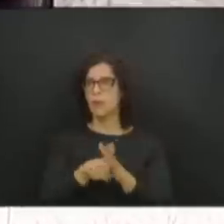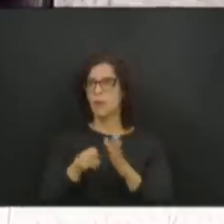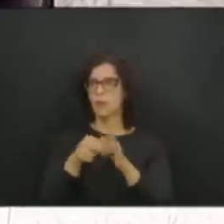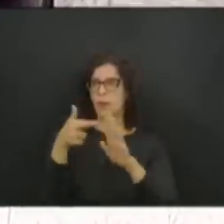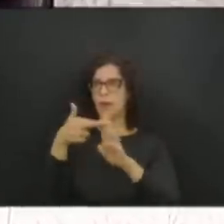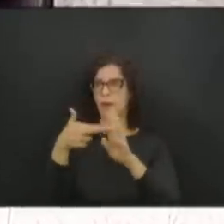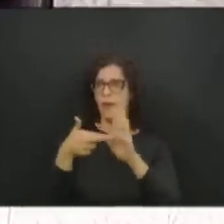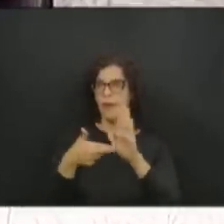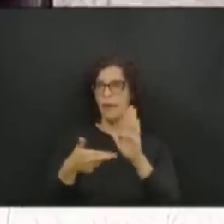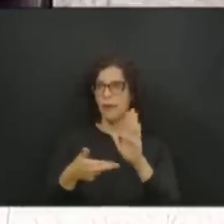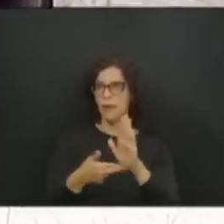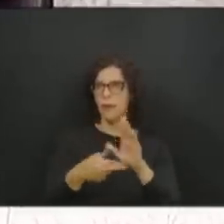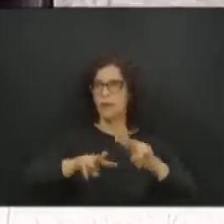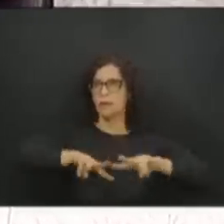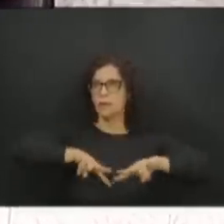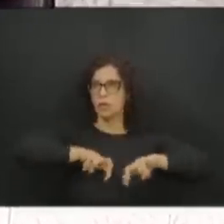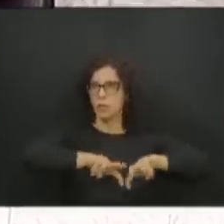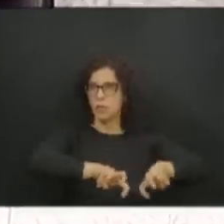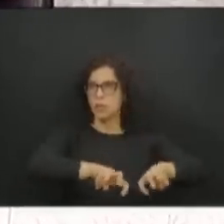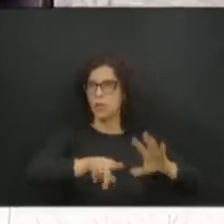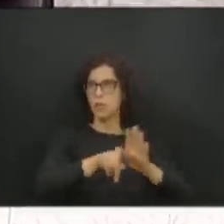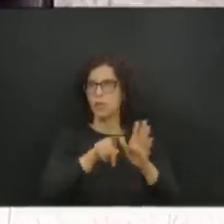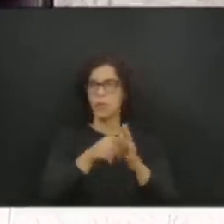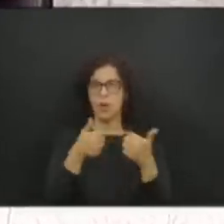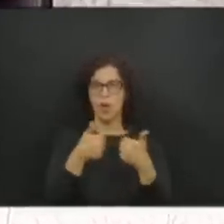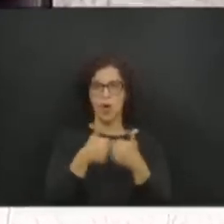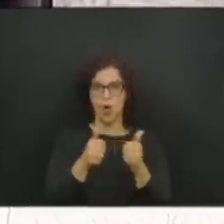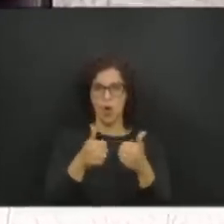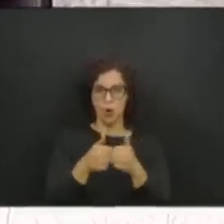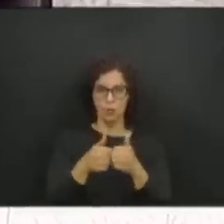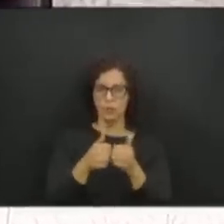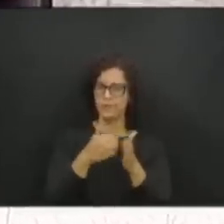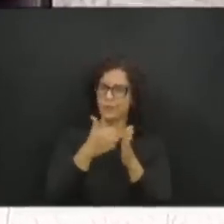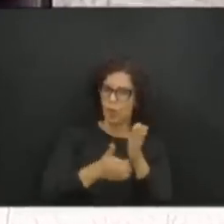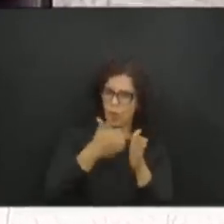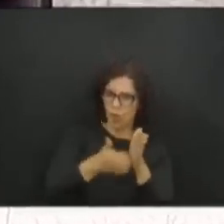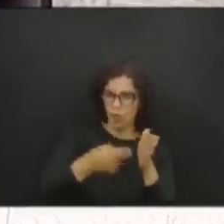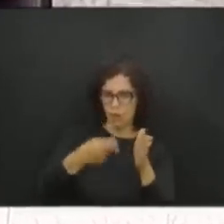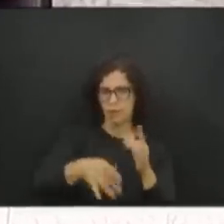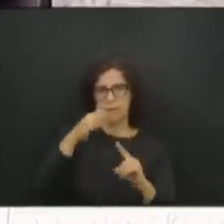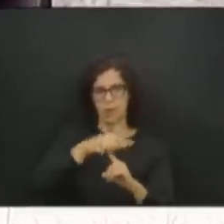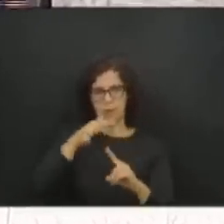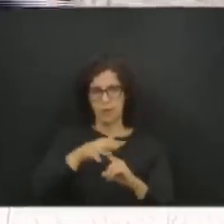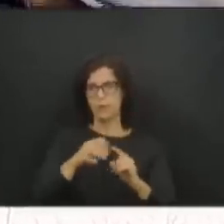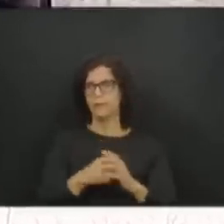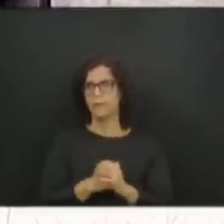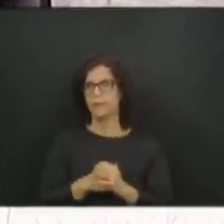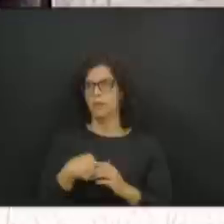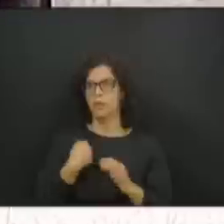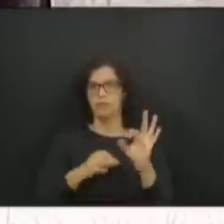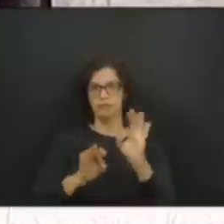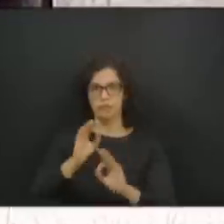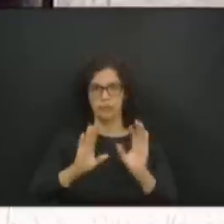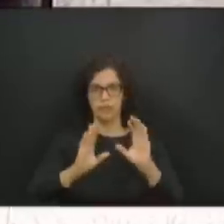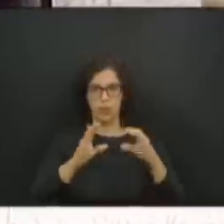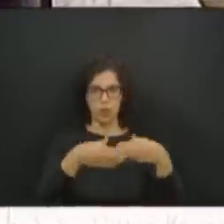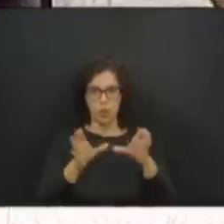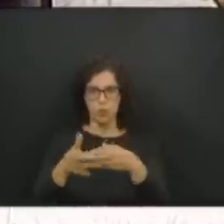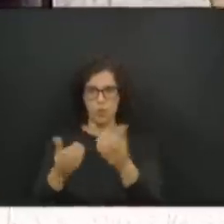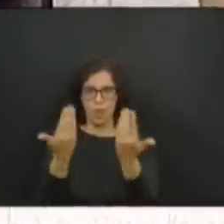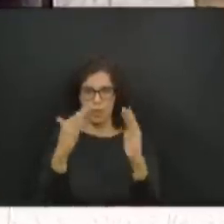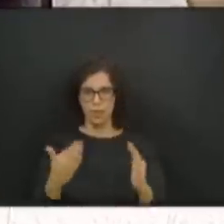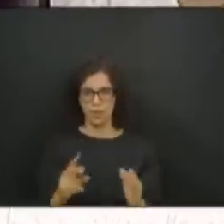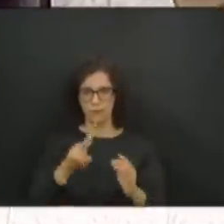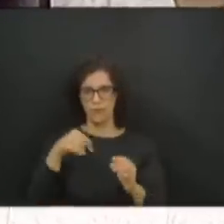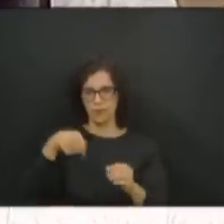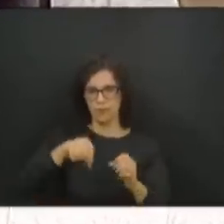regulamentação da exploração do transporte Ferroviário no estado do Paraná será obviamente analisada nas comissões